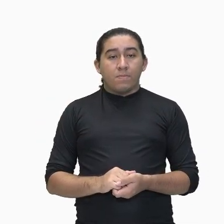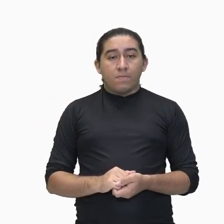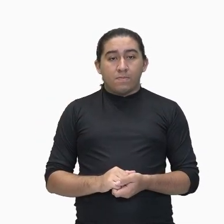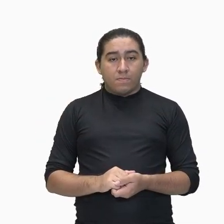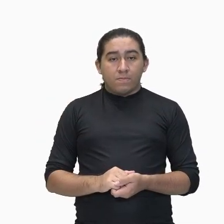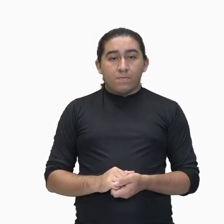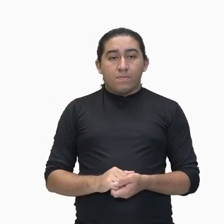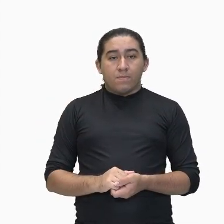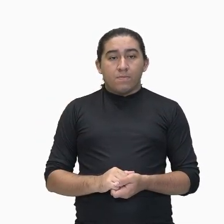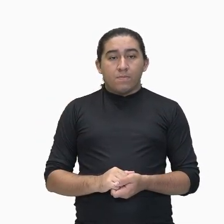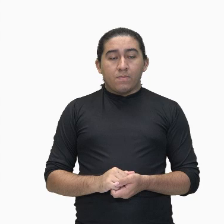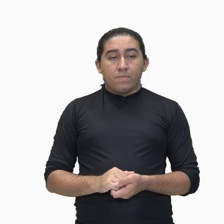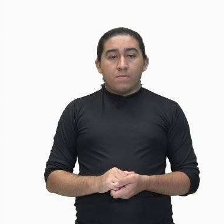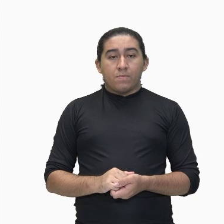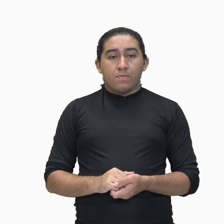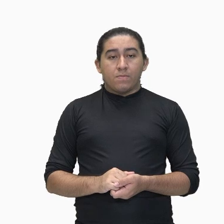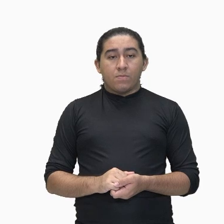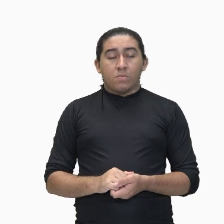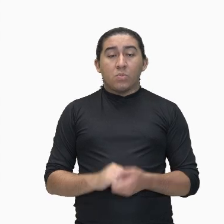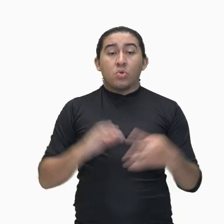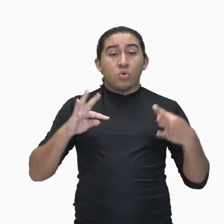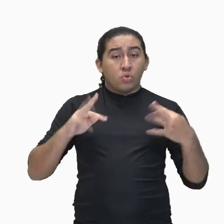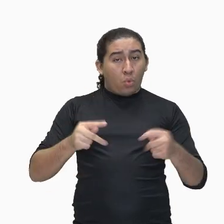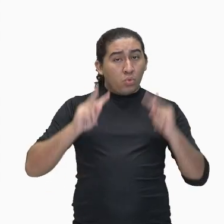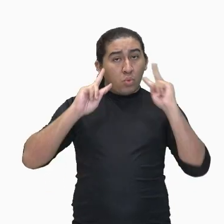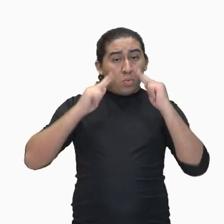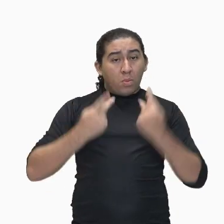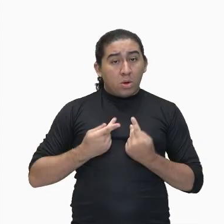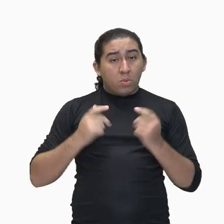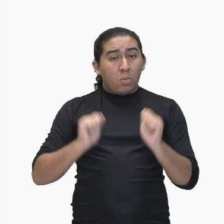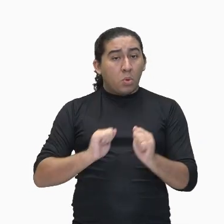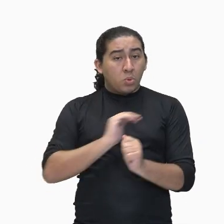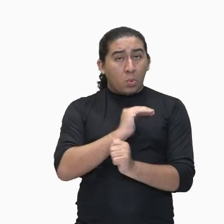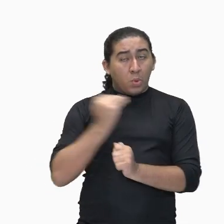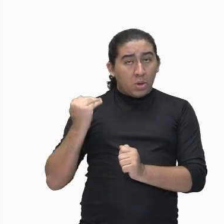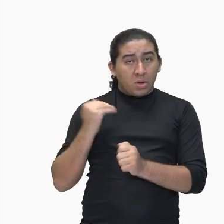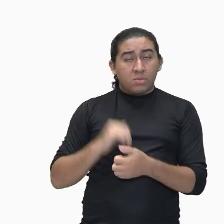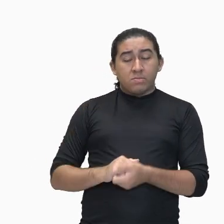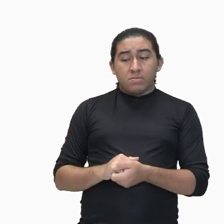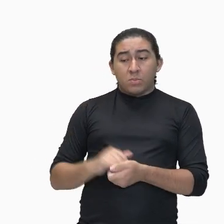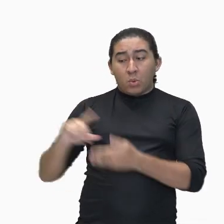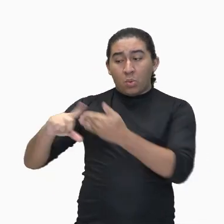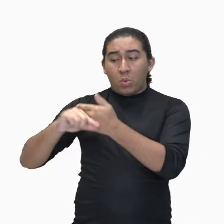Todos os homens são mortais. Sócrates é homem,